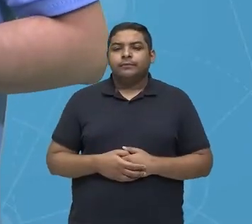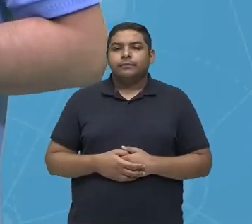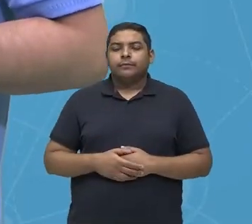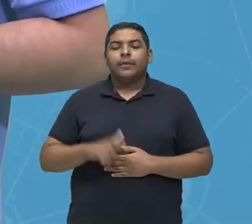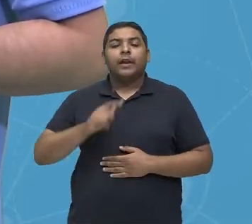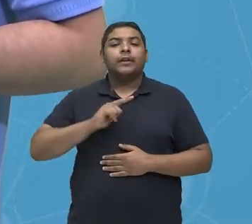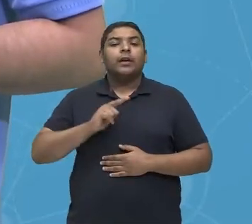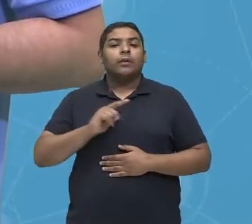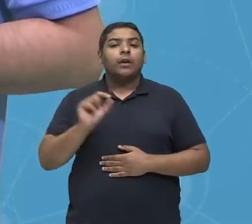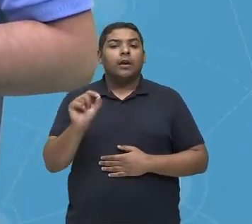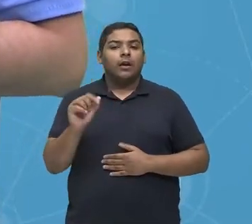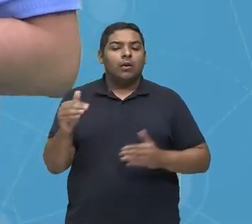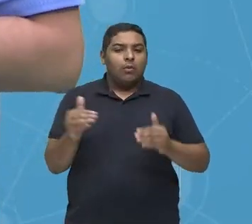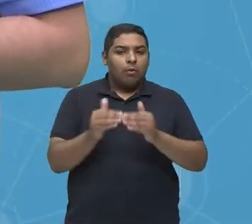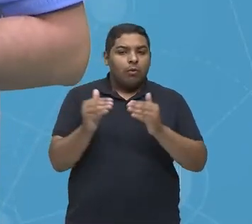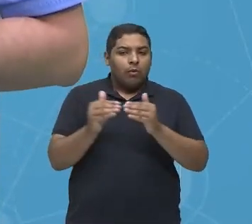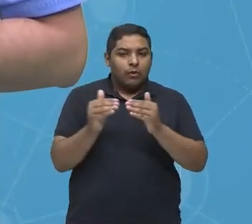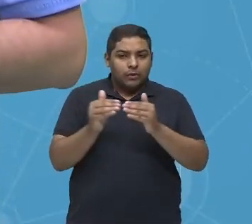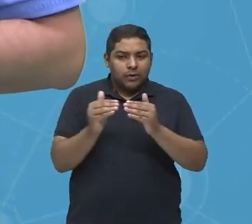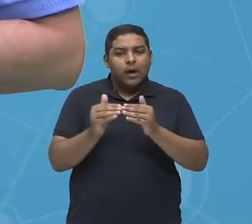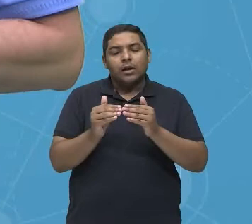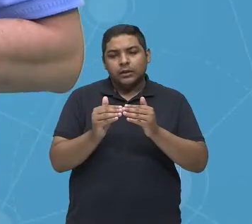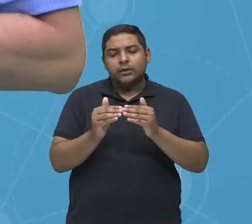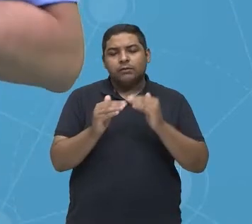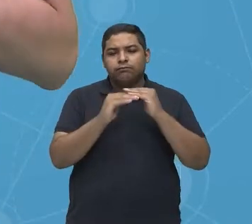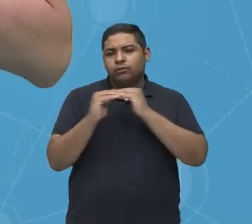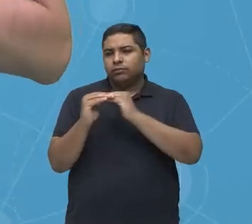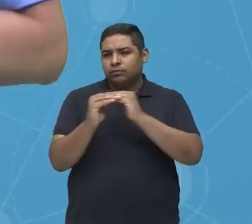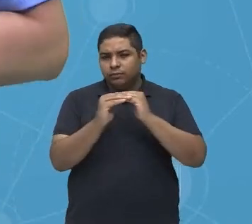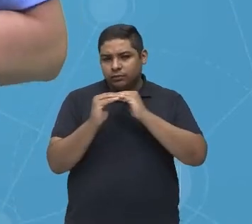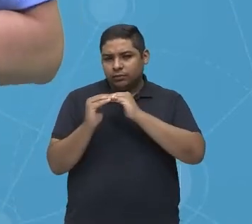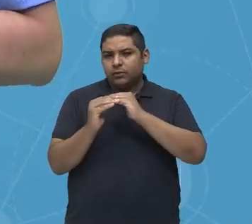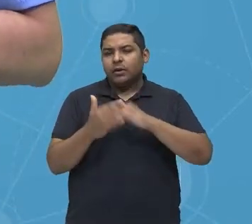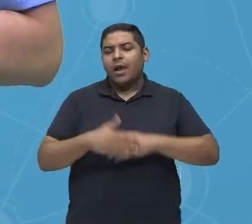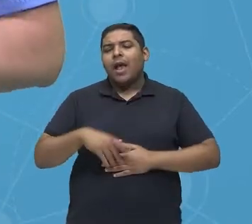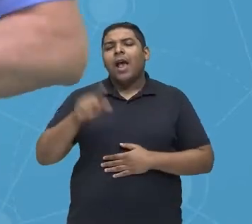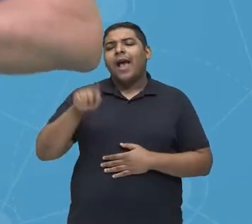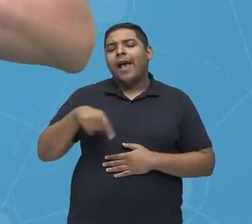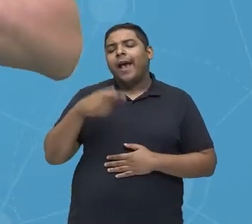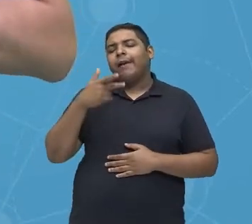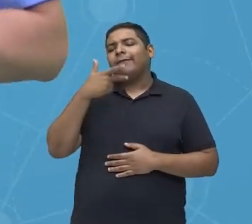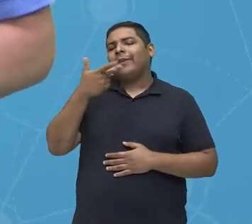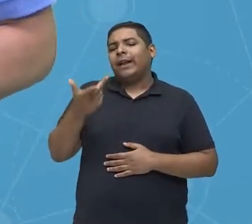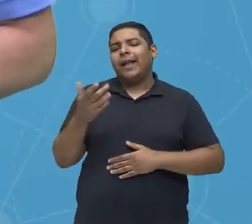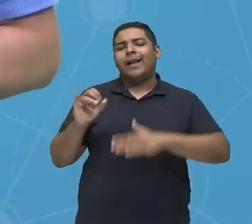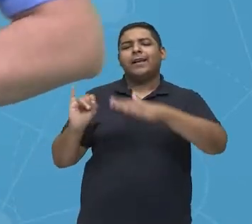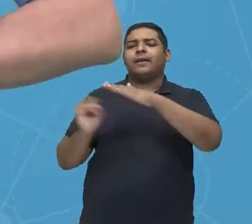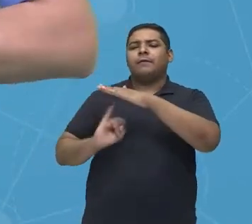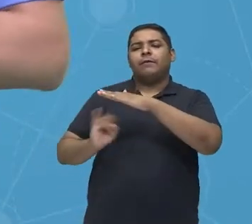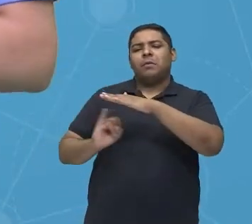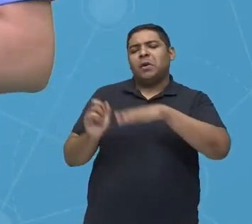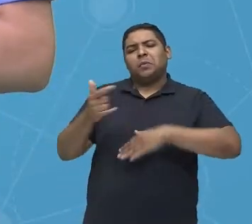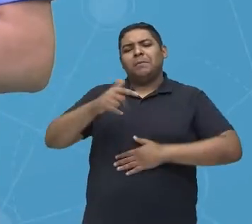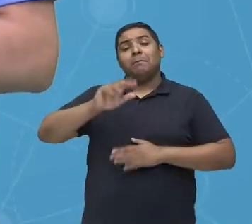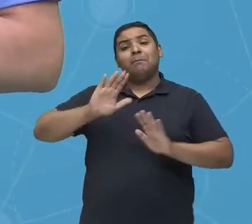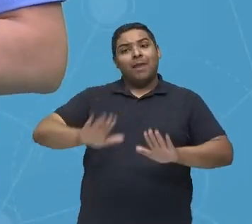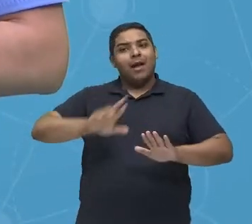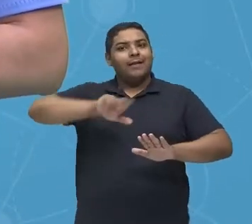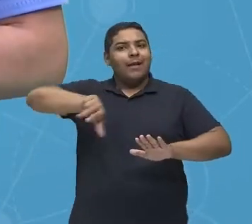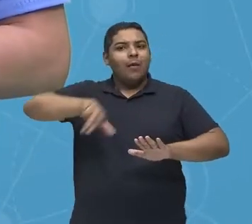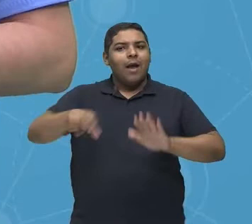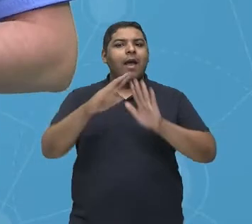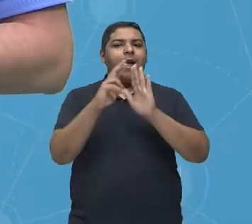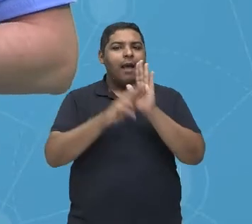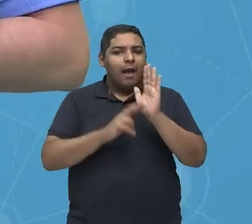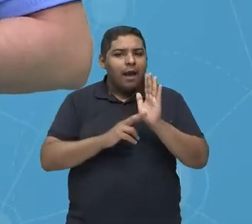nós utilizamos a forma abreviada quando nós estamos em situações informais de fala, mas isso também não é uma regra assim que deve ser